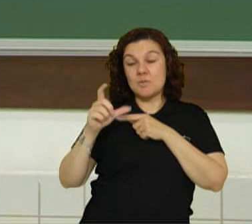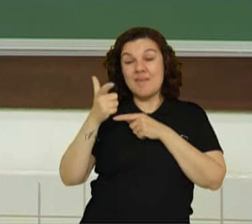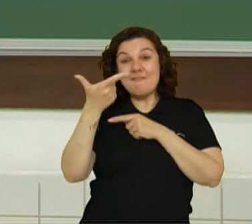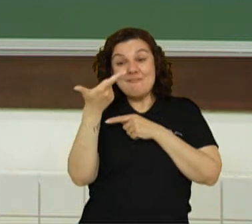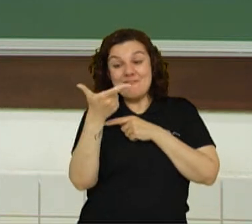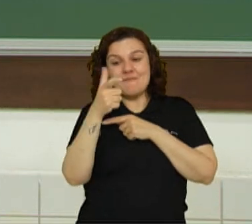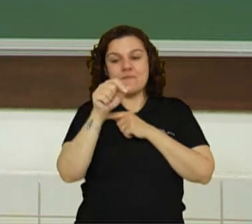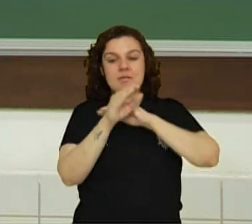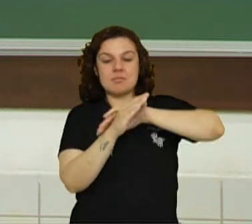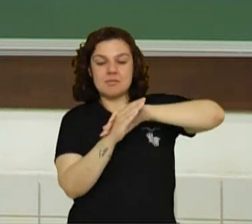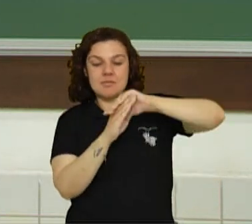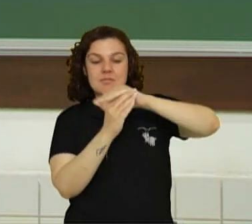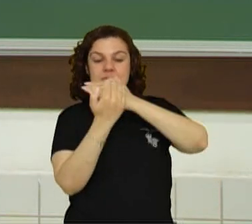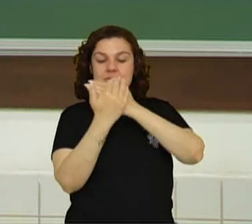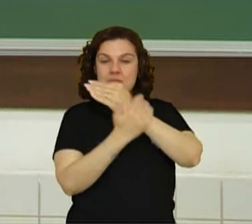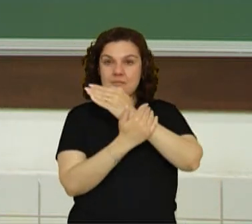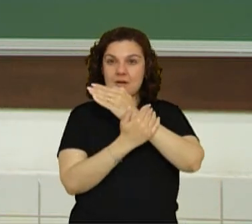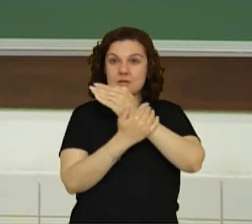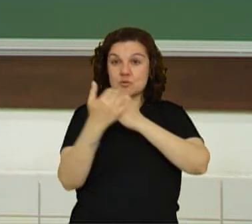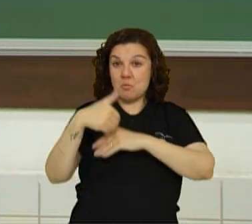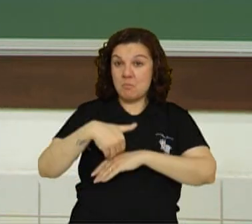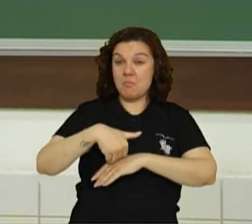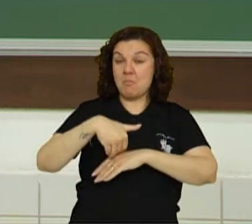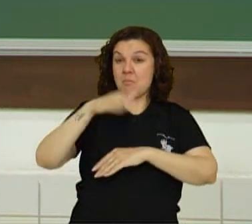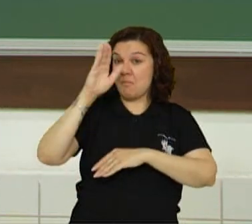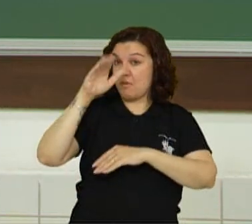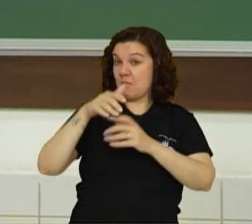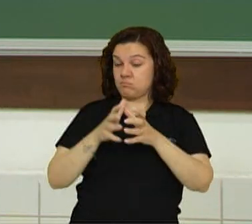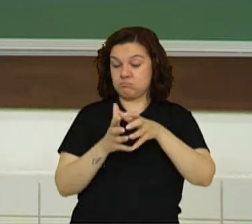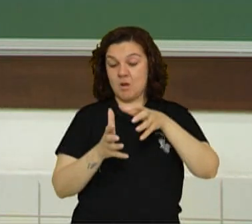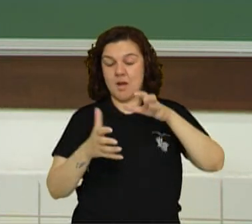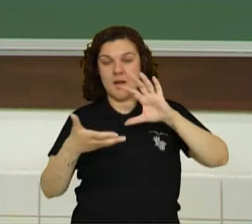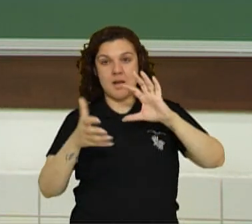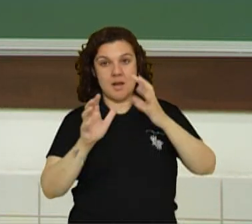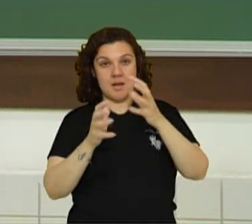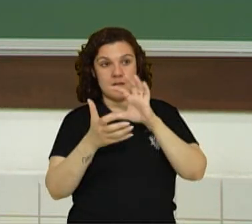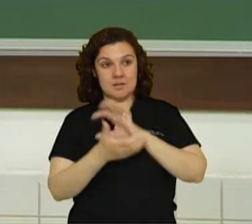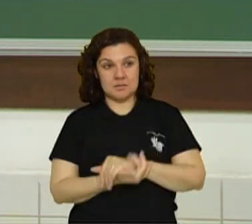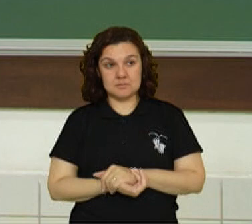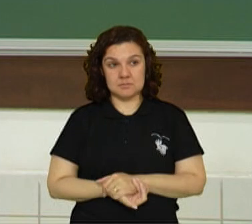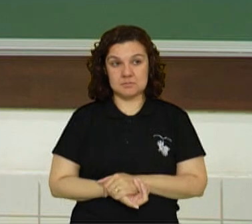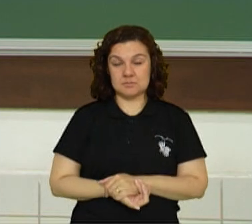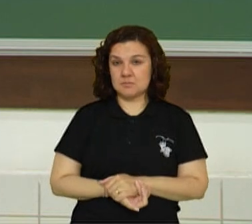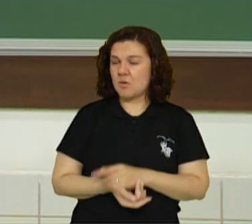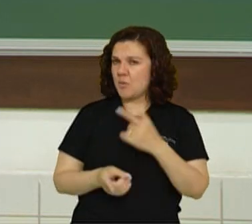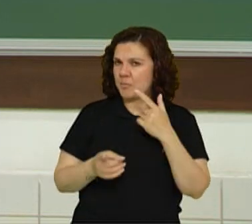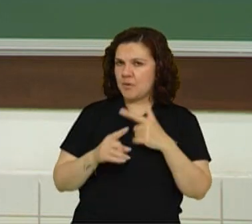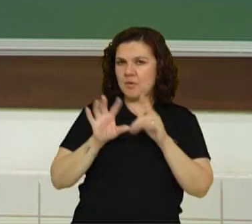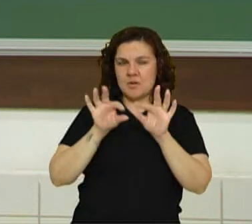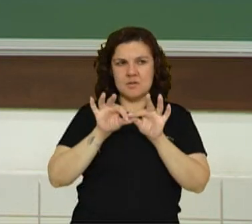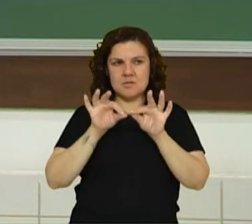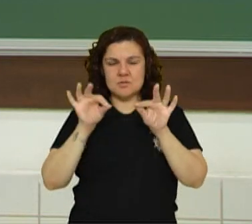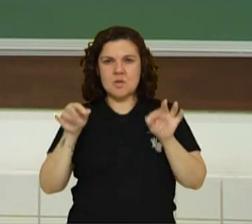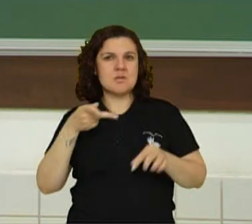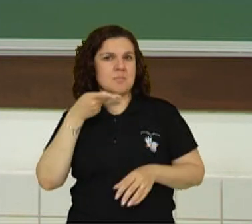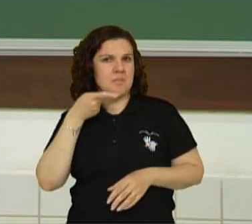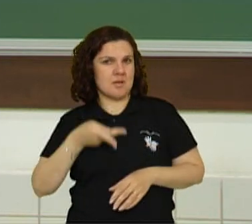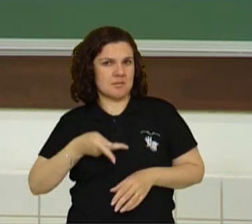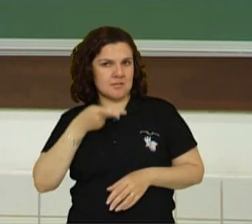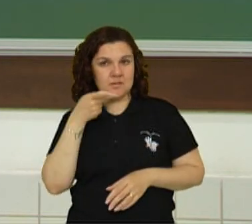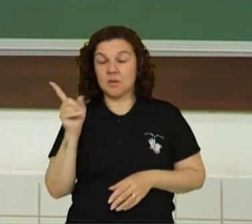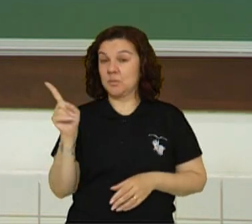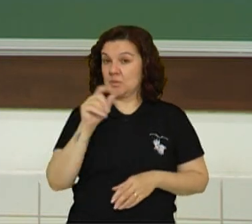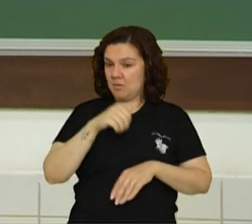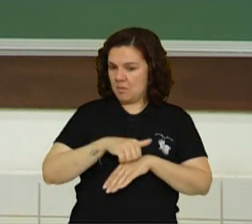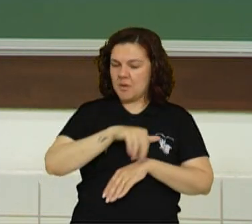é que você ia fazer? E sólidos maiores, porque a relação de Euler não vale apenas para os sólidos de Platão, certo?